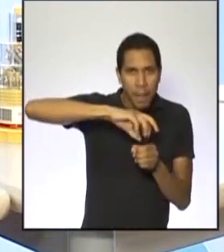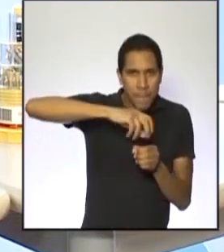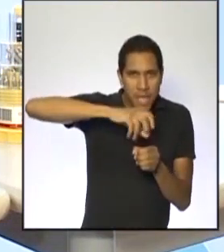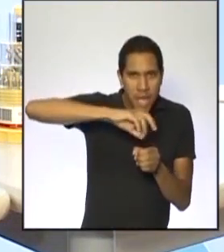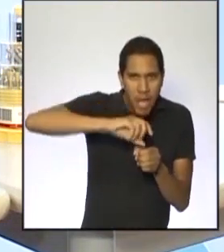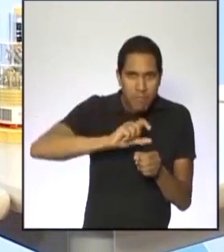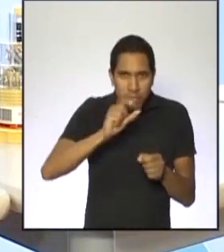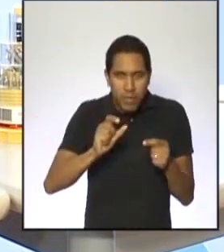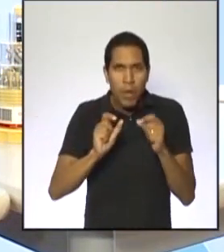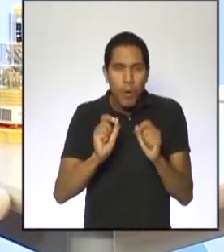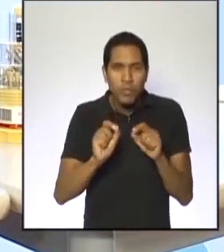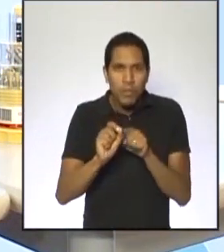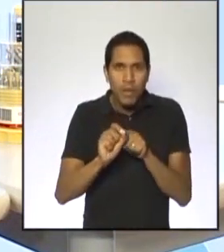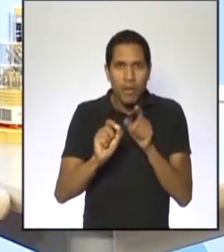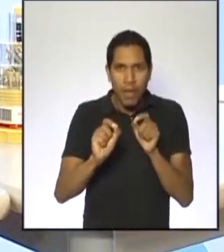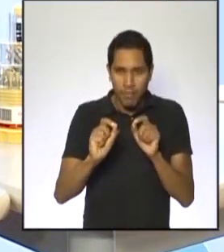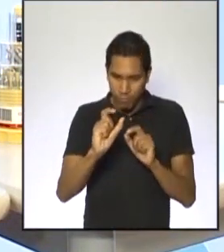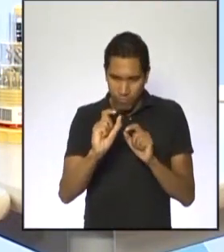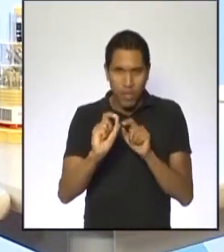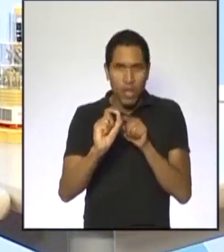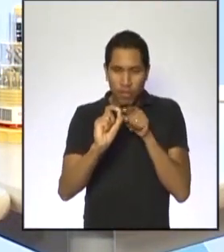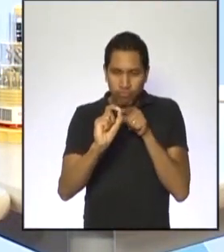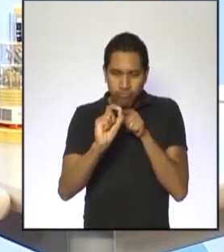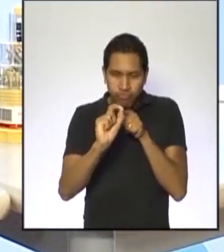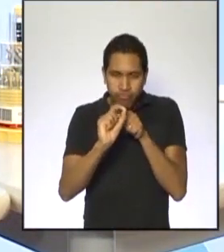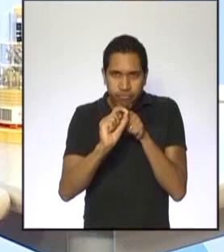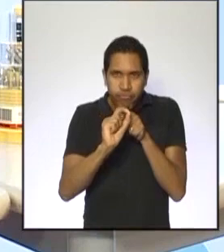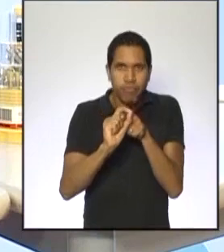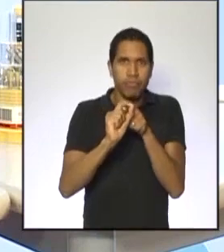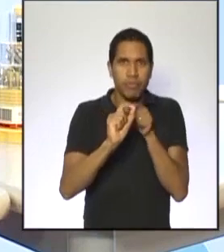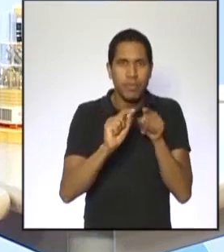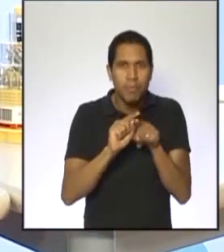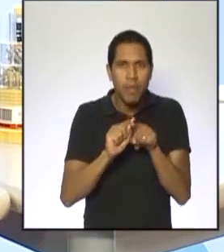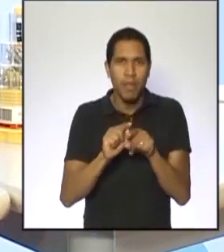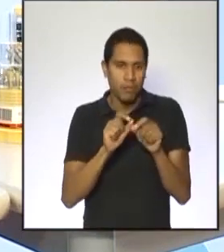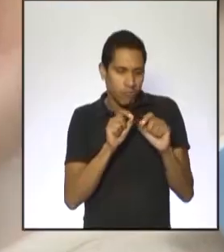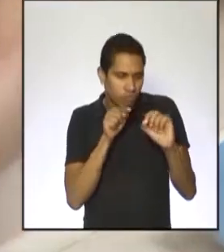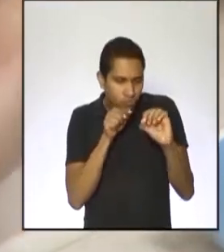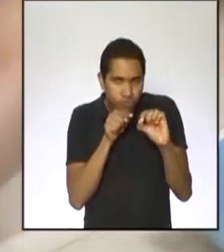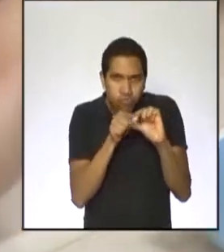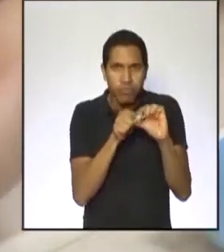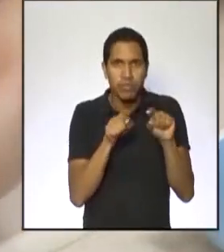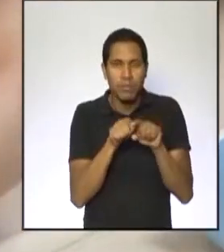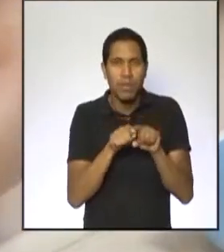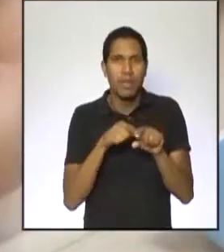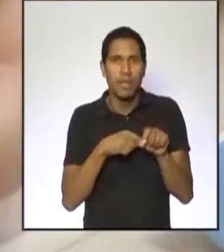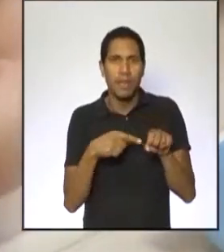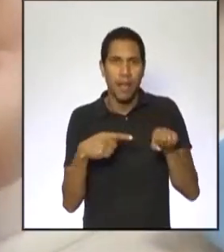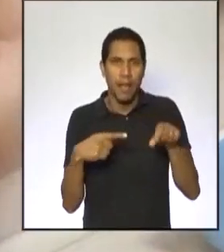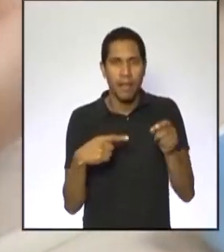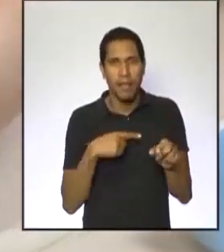isso, mas poderia também ser feito dessa forma.